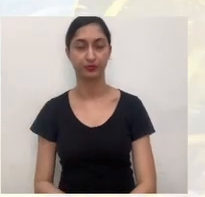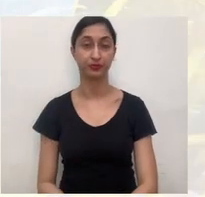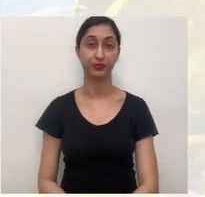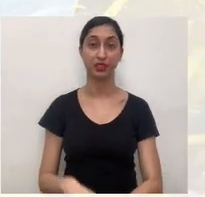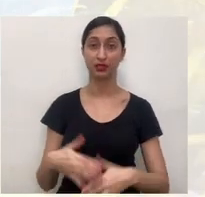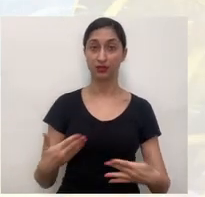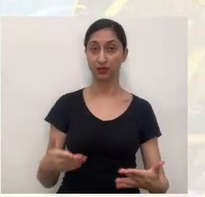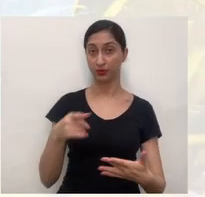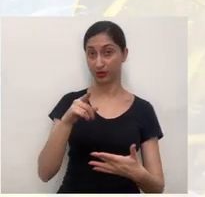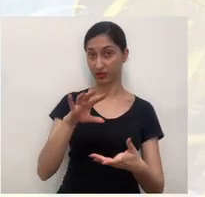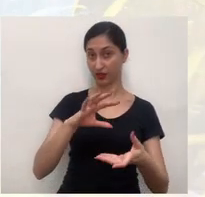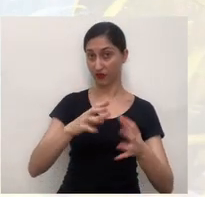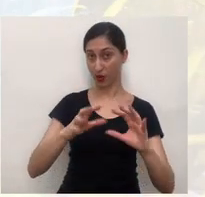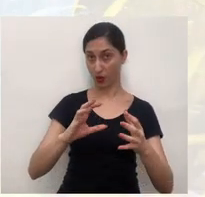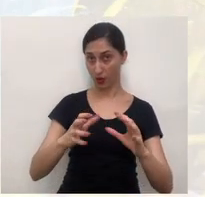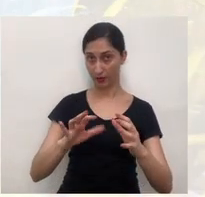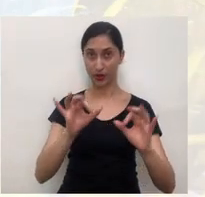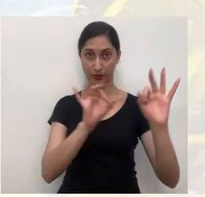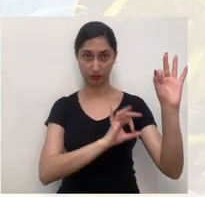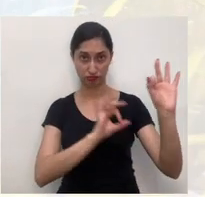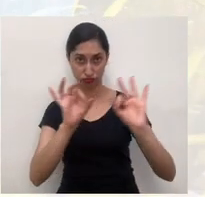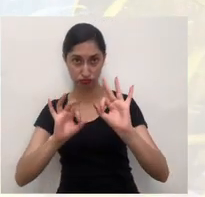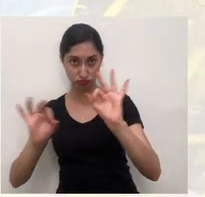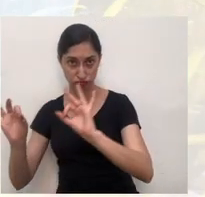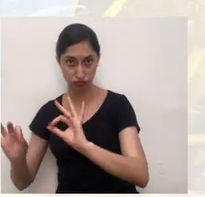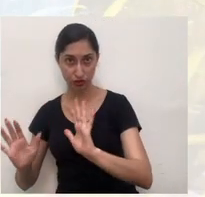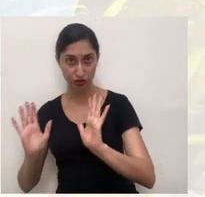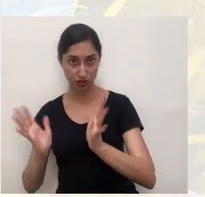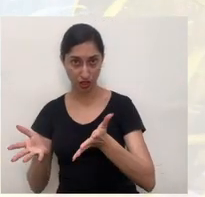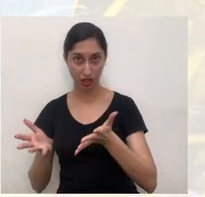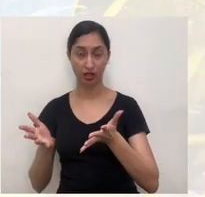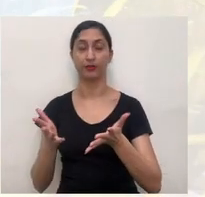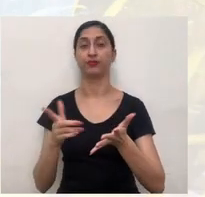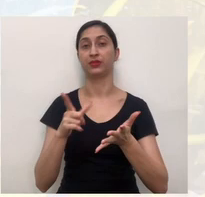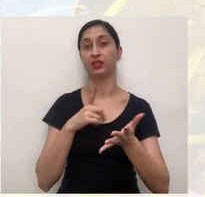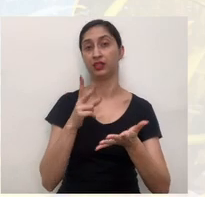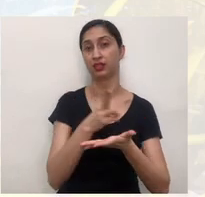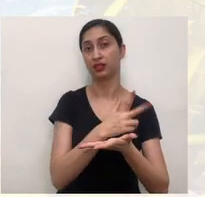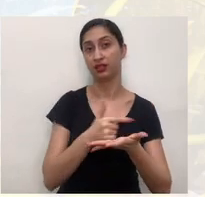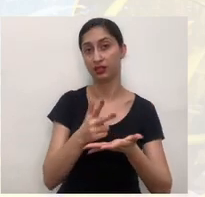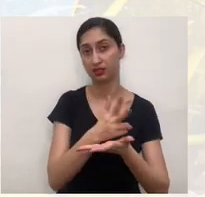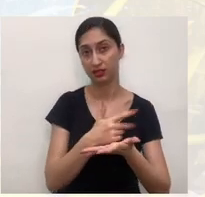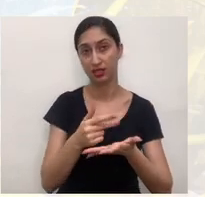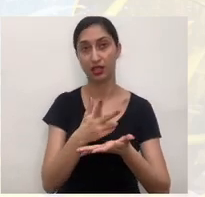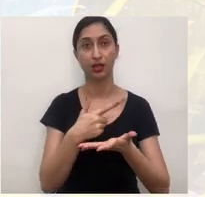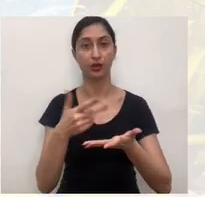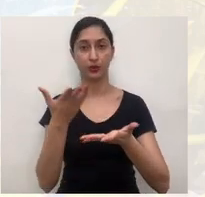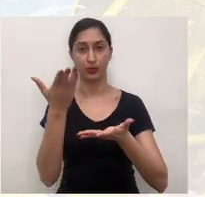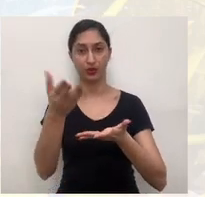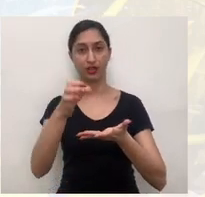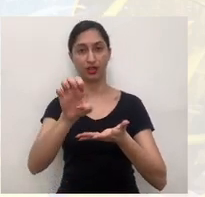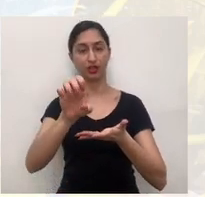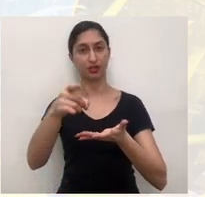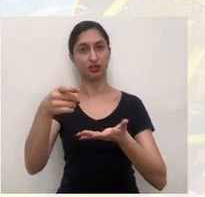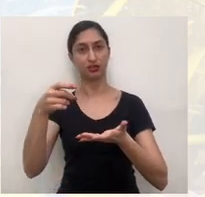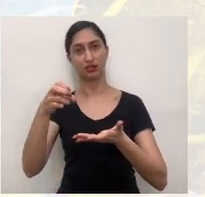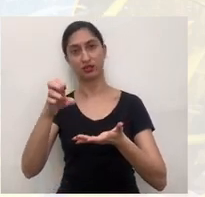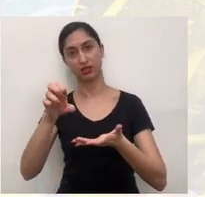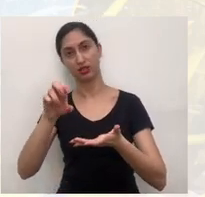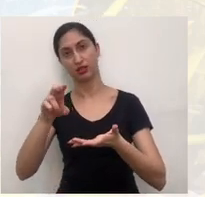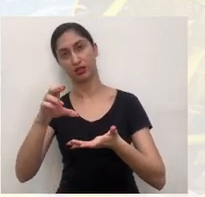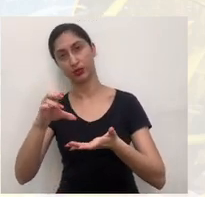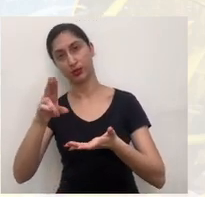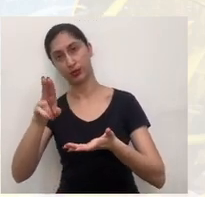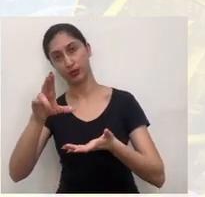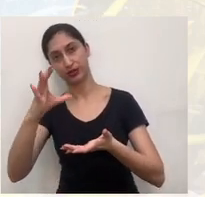essa forma, geometrizando dessa forma, vocês têm aí um desenho de execução. Esse desenho pode ir para a